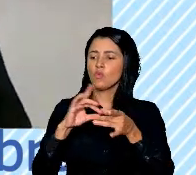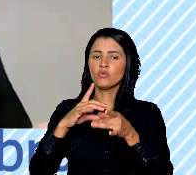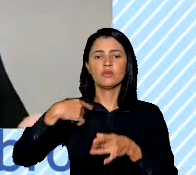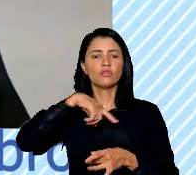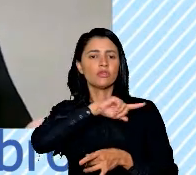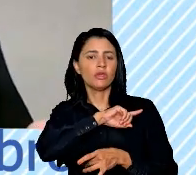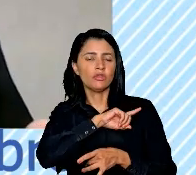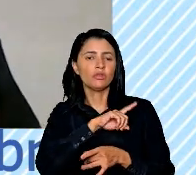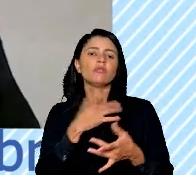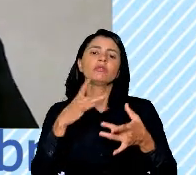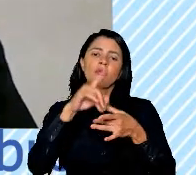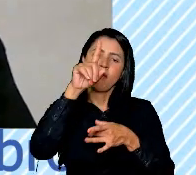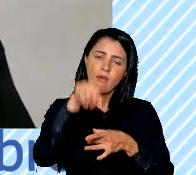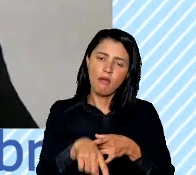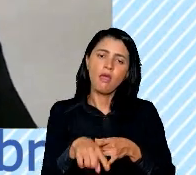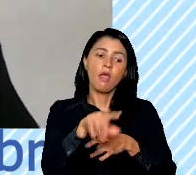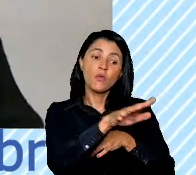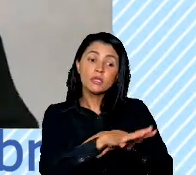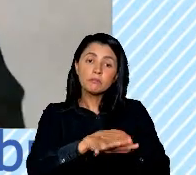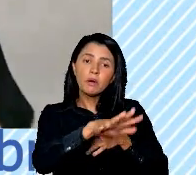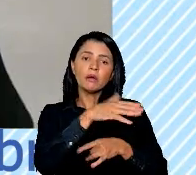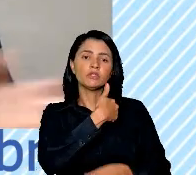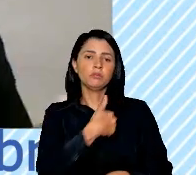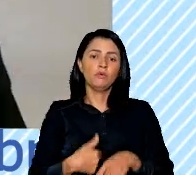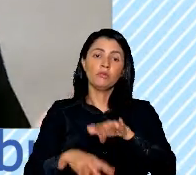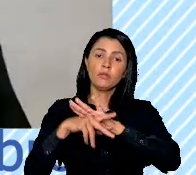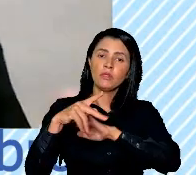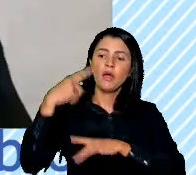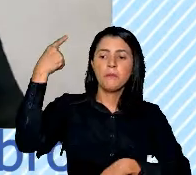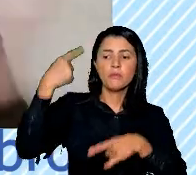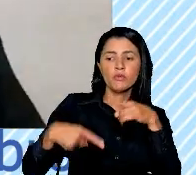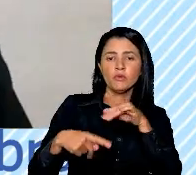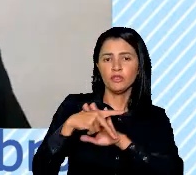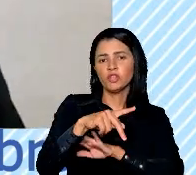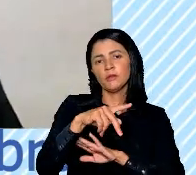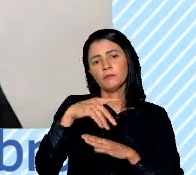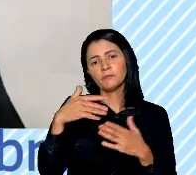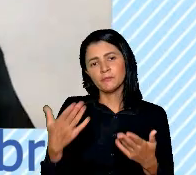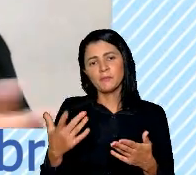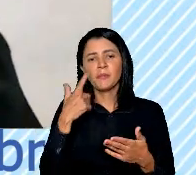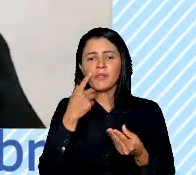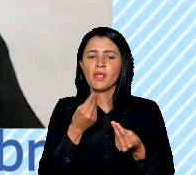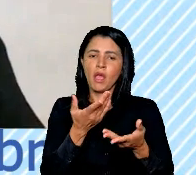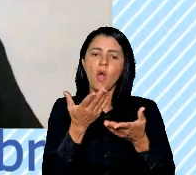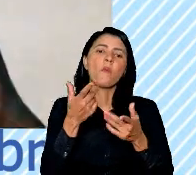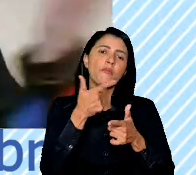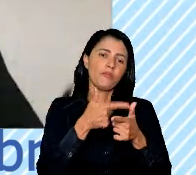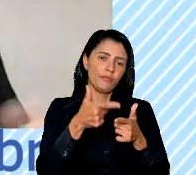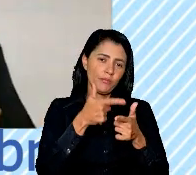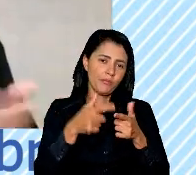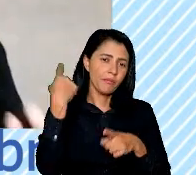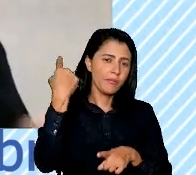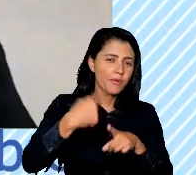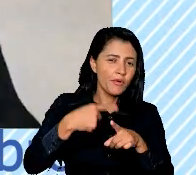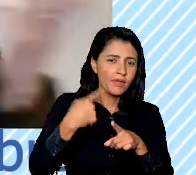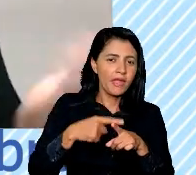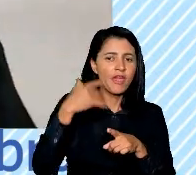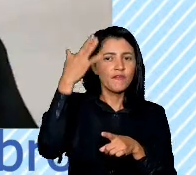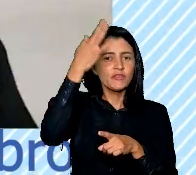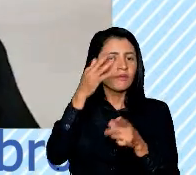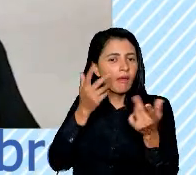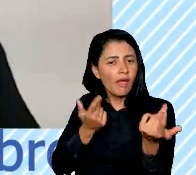é o espaço público da política, da esfera pública. Enfim, eu deixo como um problema, porque a filosofia é isso